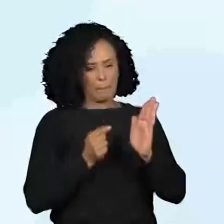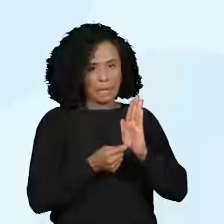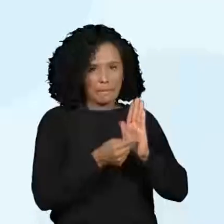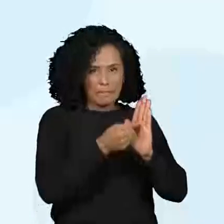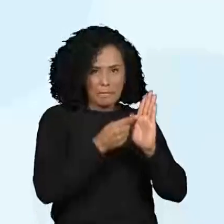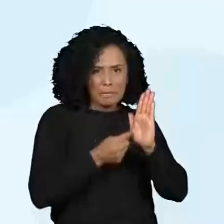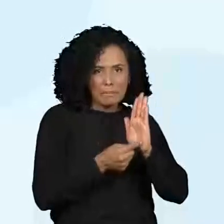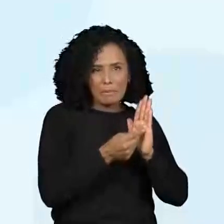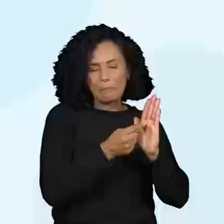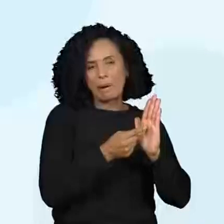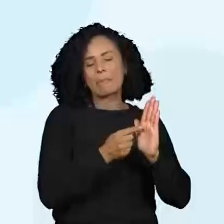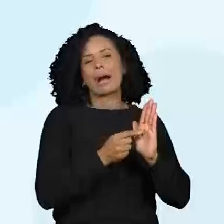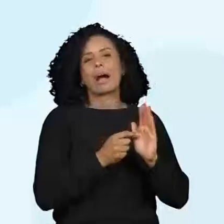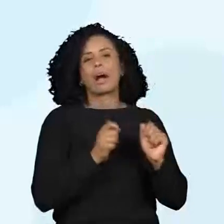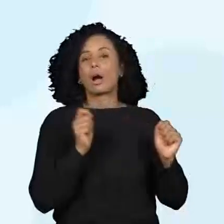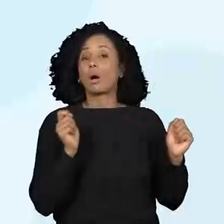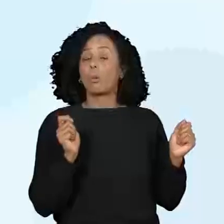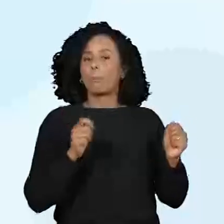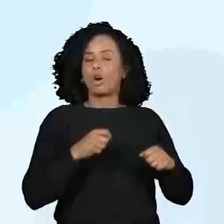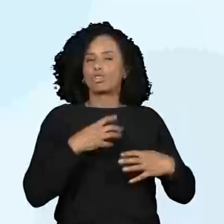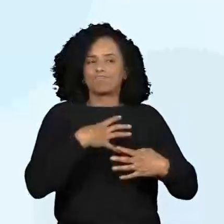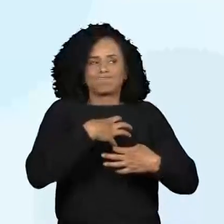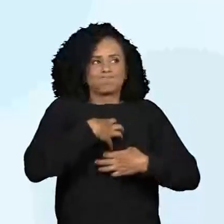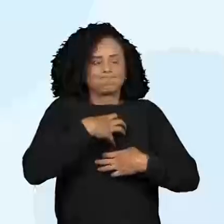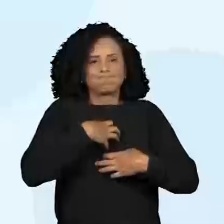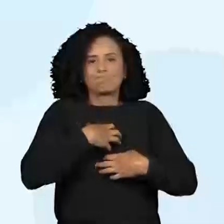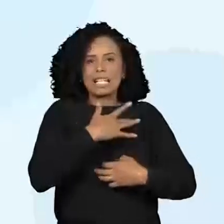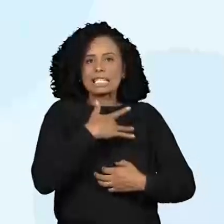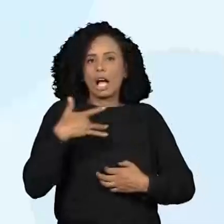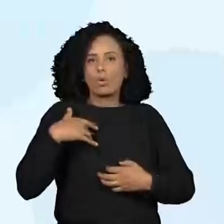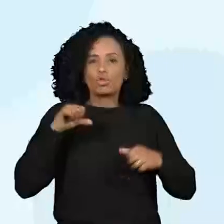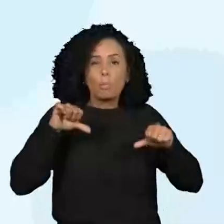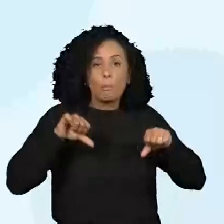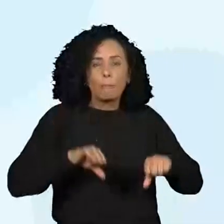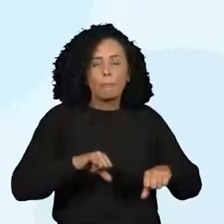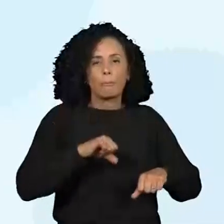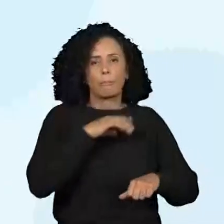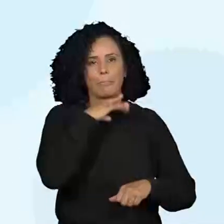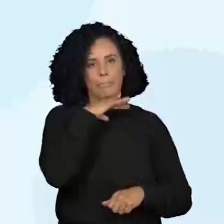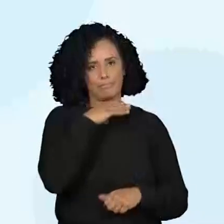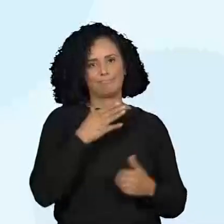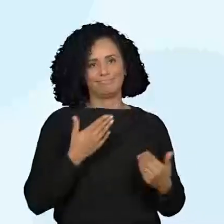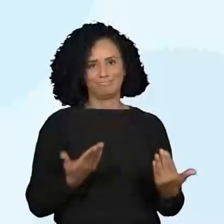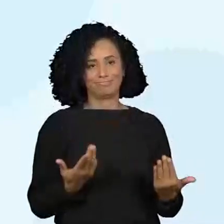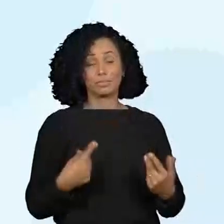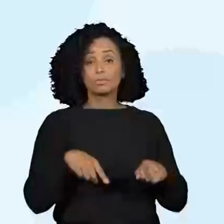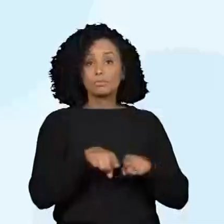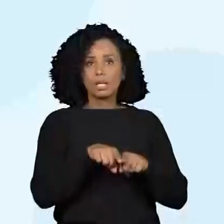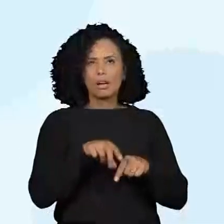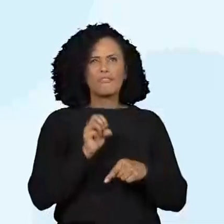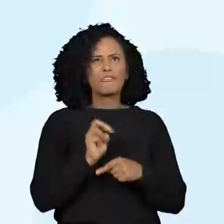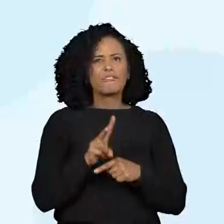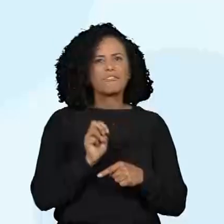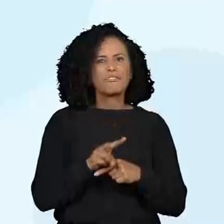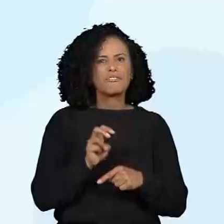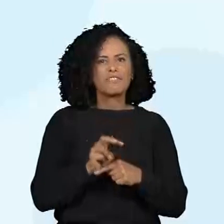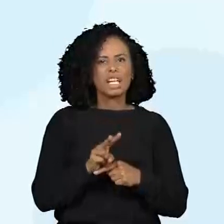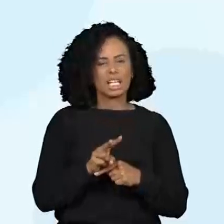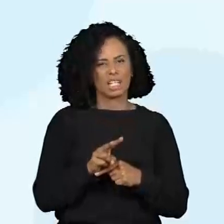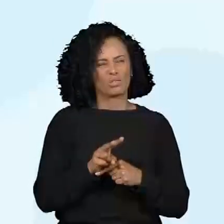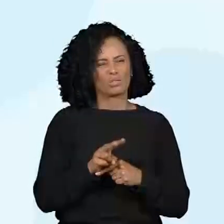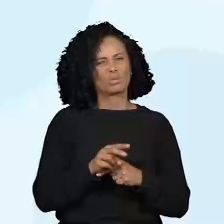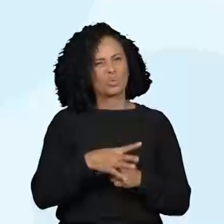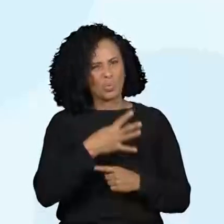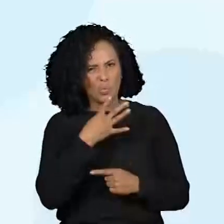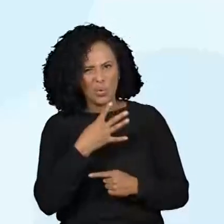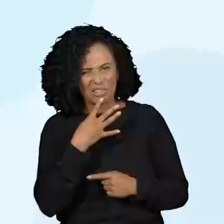podem causar mal à nossa saúde. E nós também temos aí o famoso vírus, ficou bem famoso na pandemia,